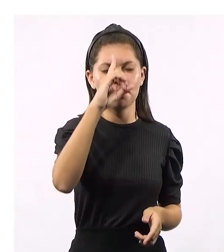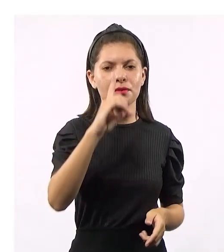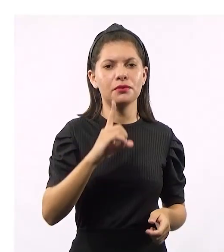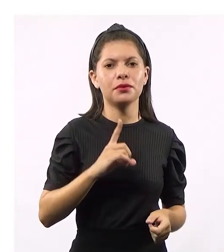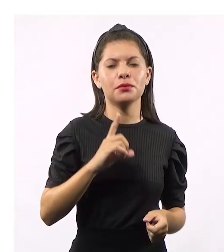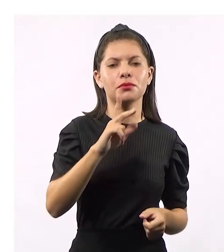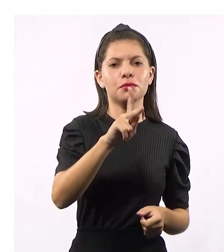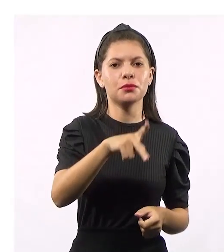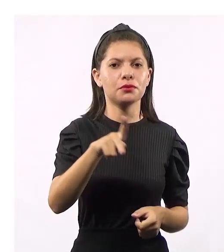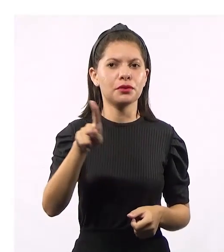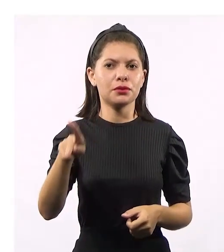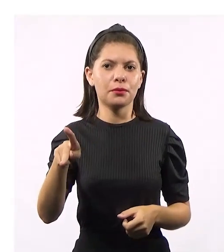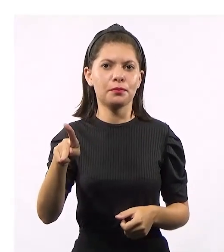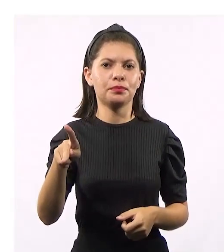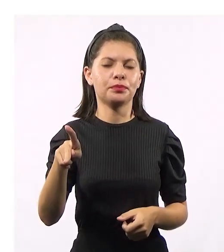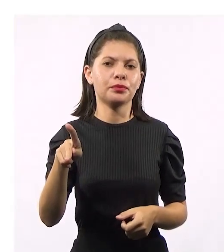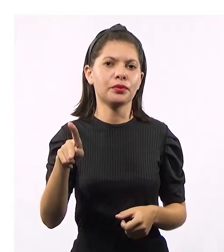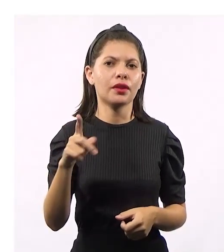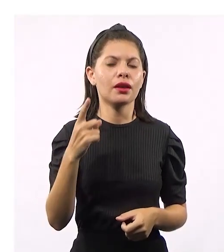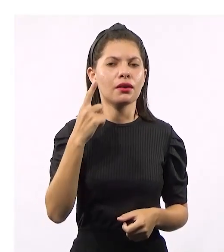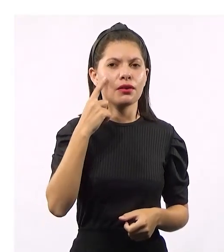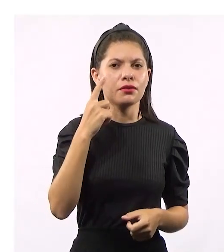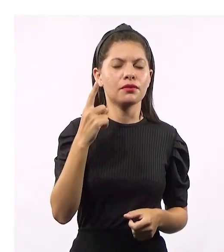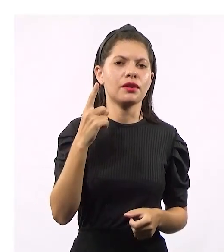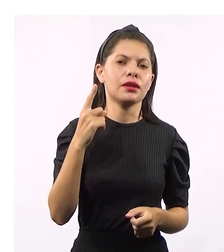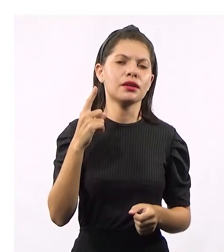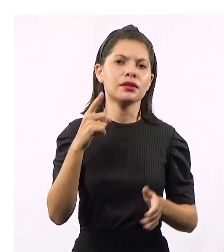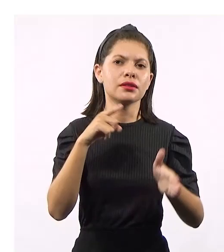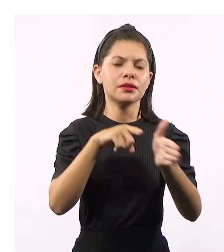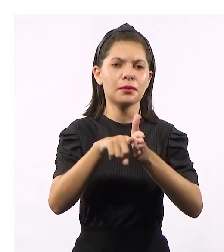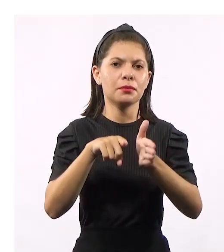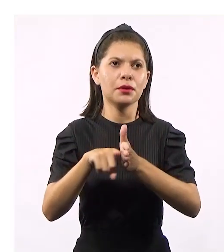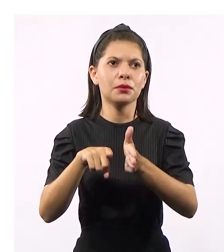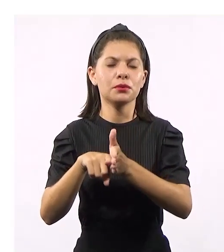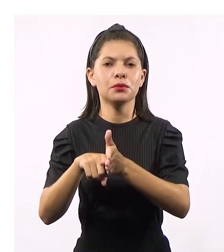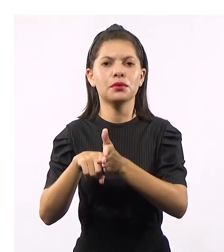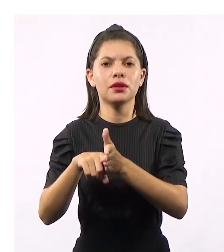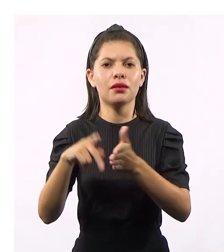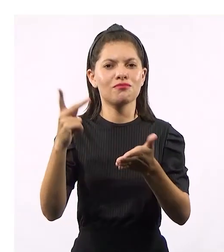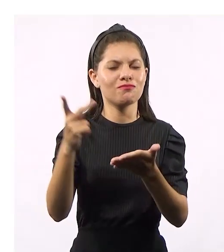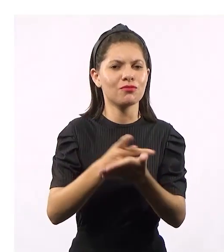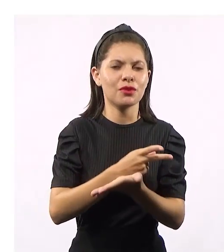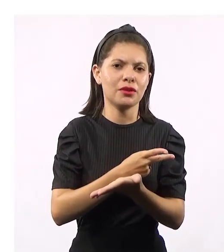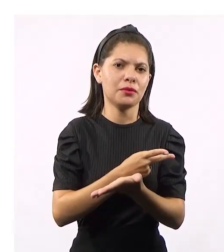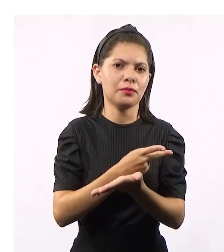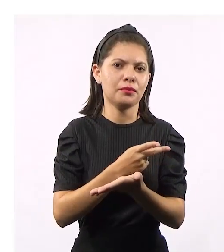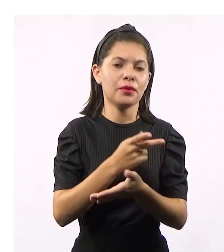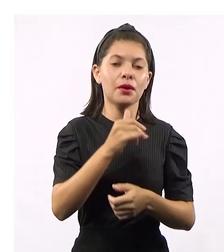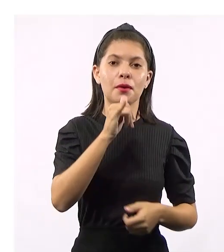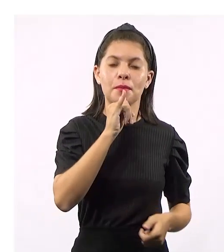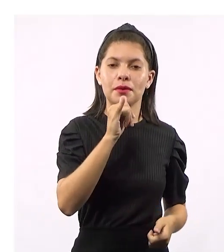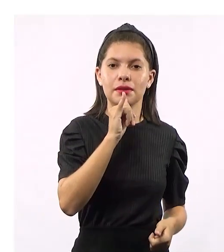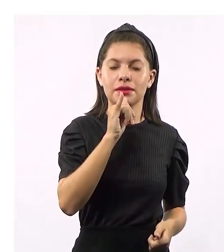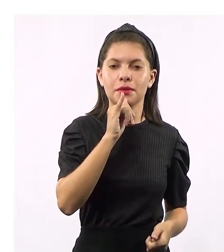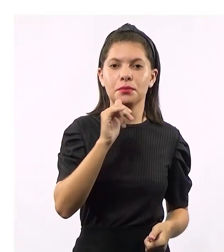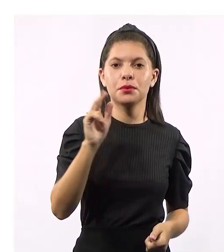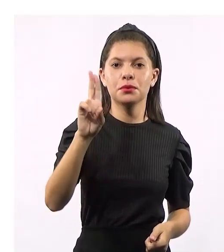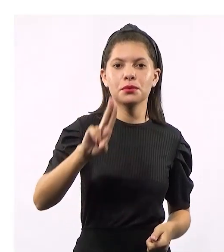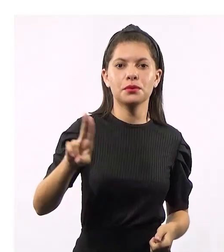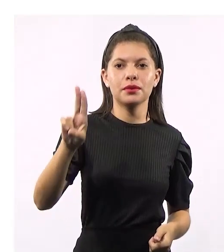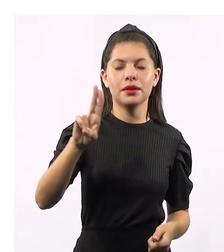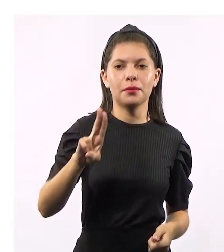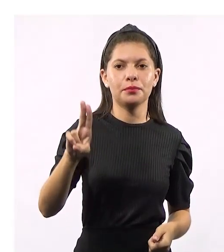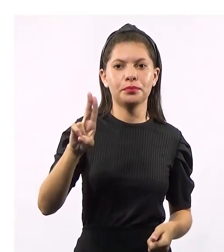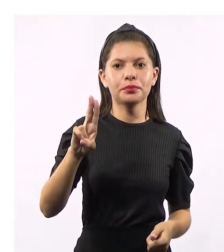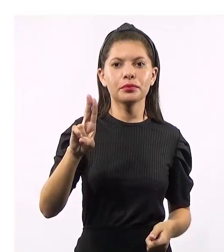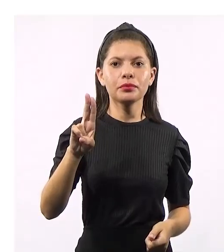Verificar ainda se essa pergunta que será incluída no questionário não pode induzir ao erro. Por exemplo, utilizando um